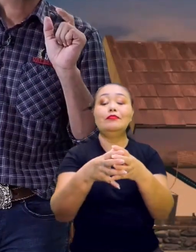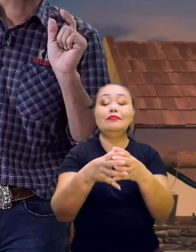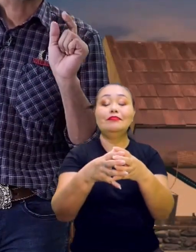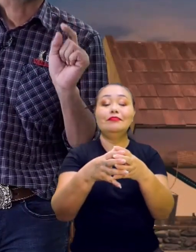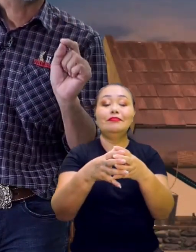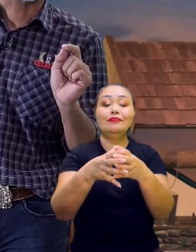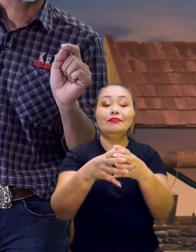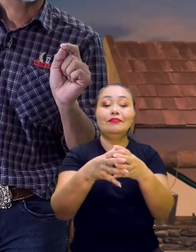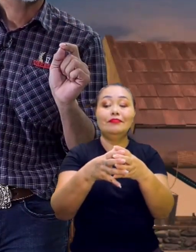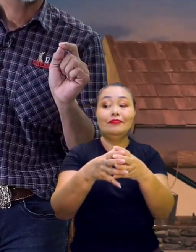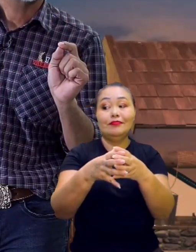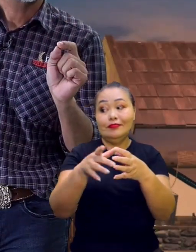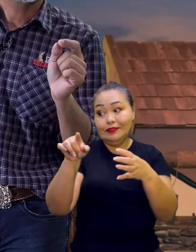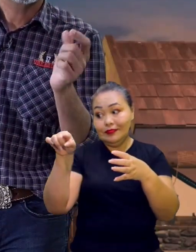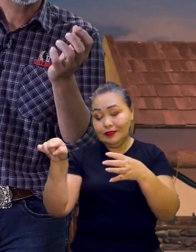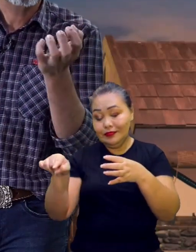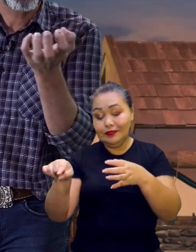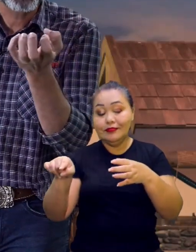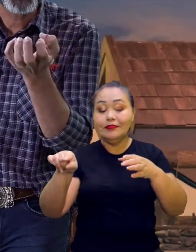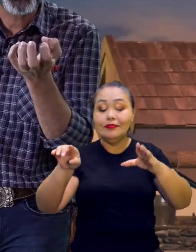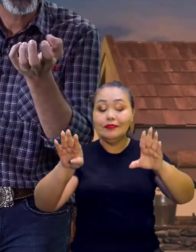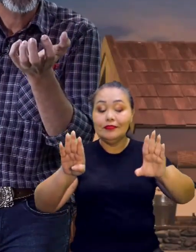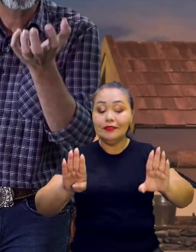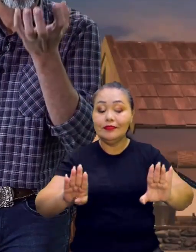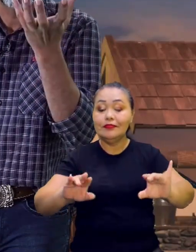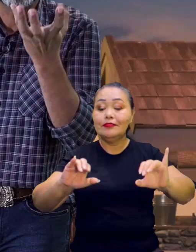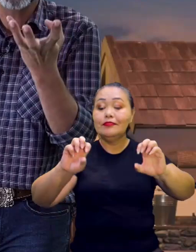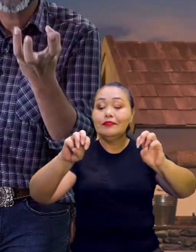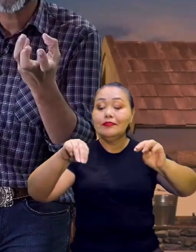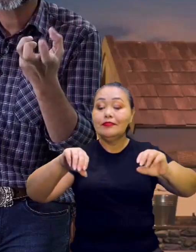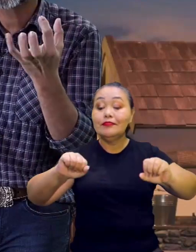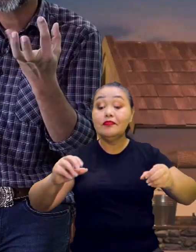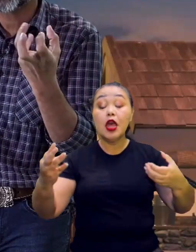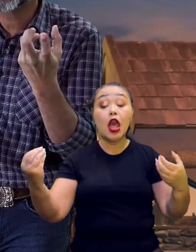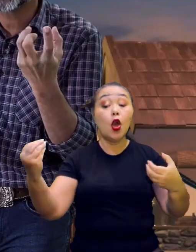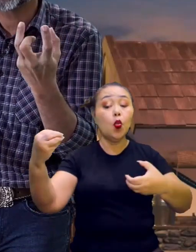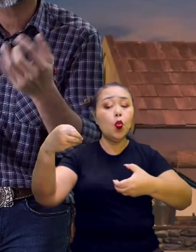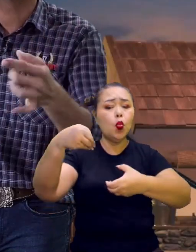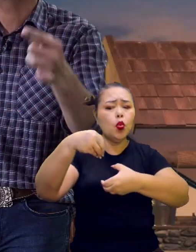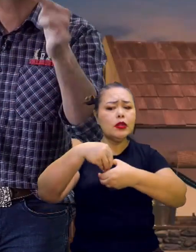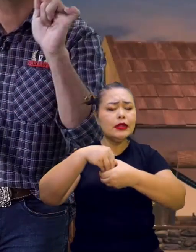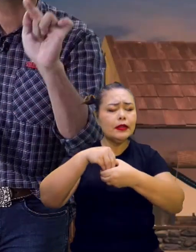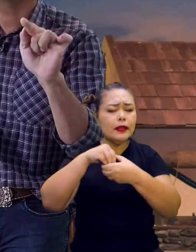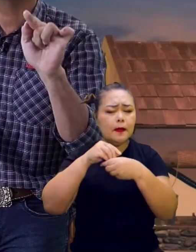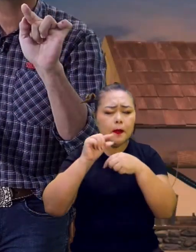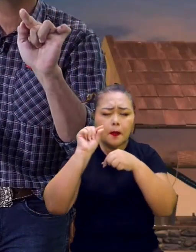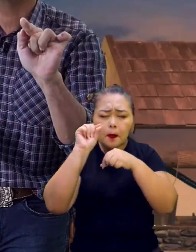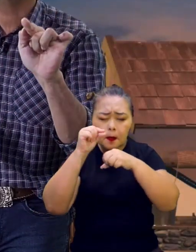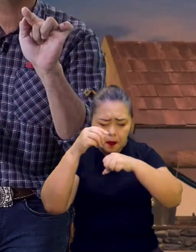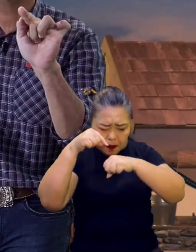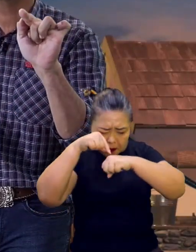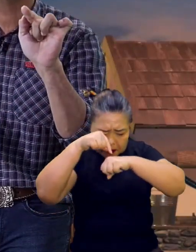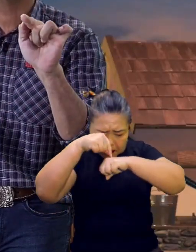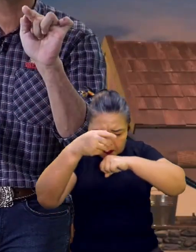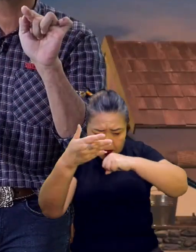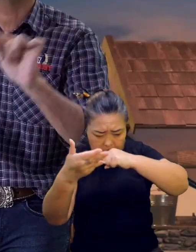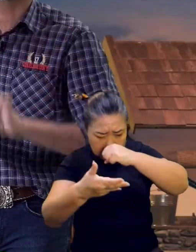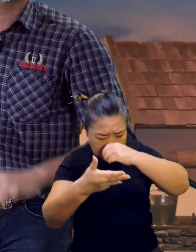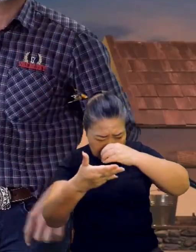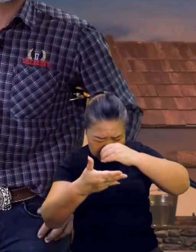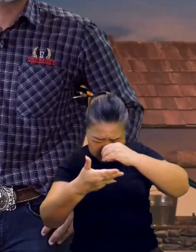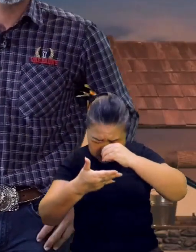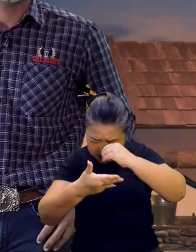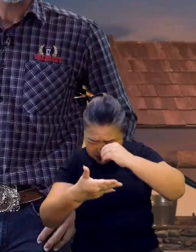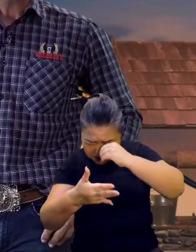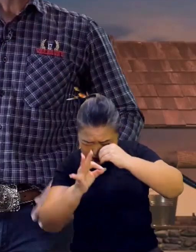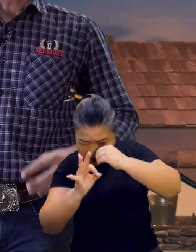que esses biomas também são constituídos por micro-organismos também de origem